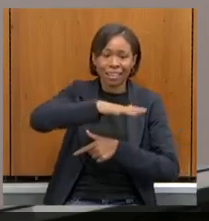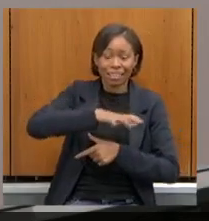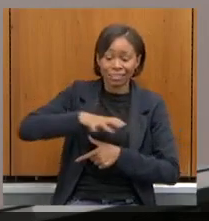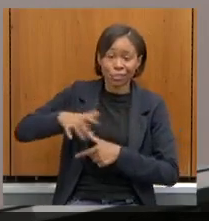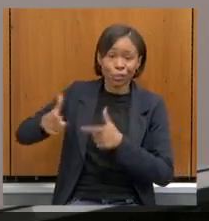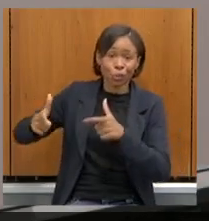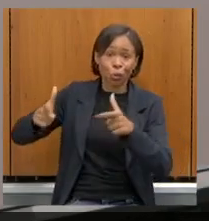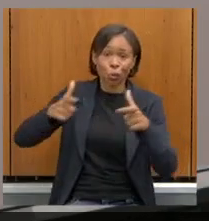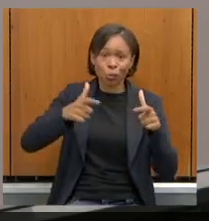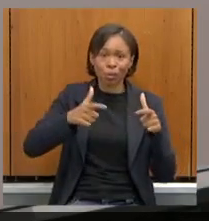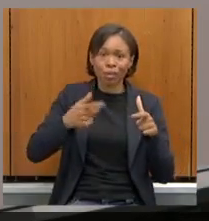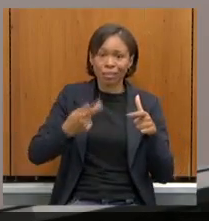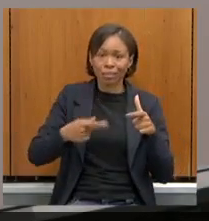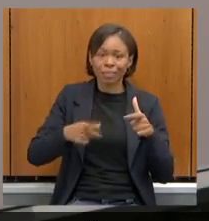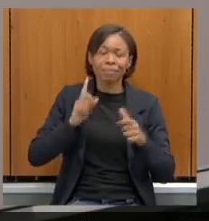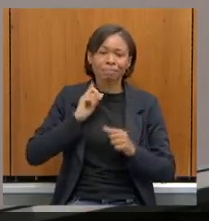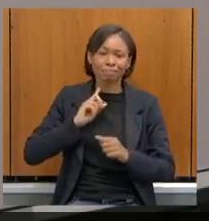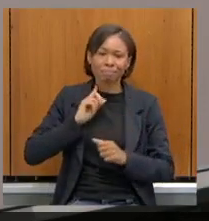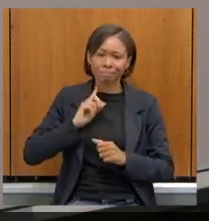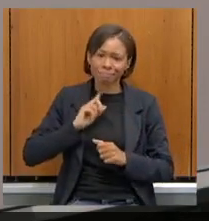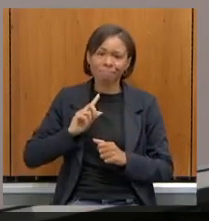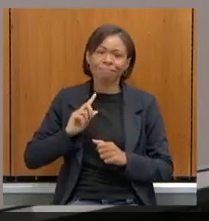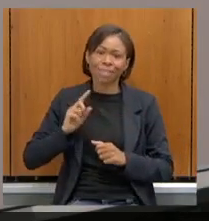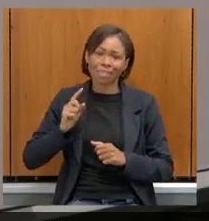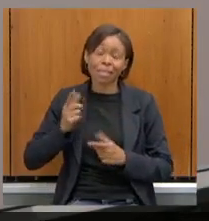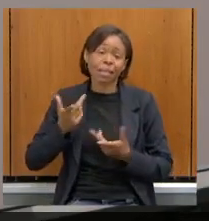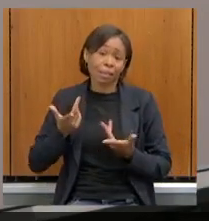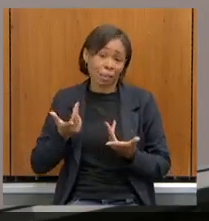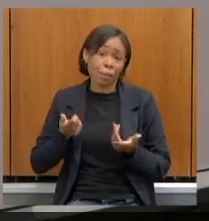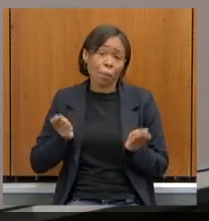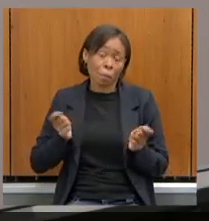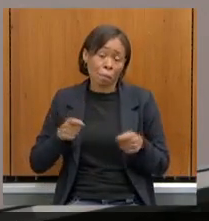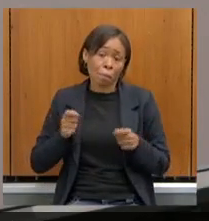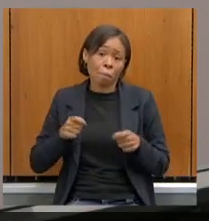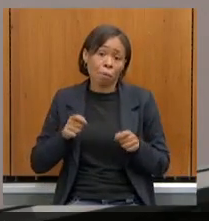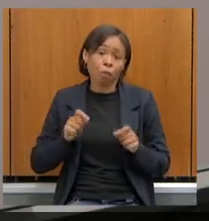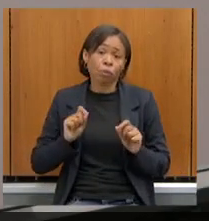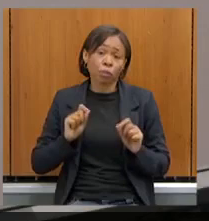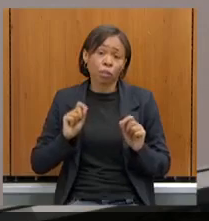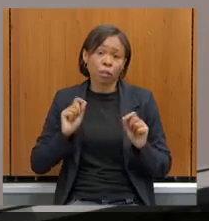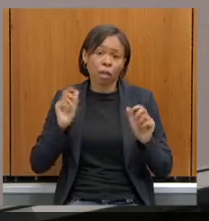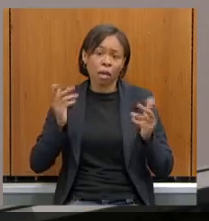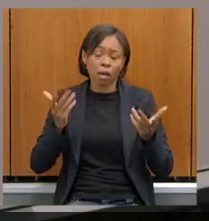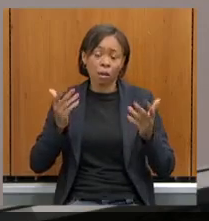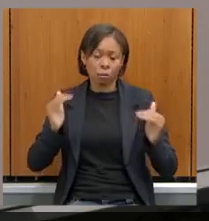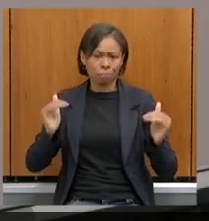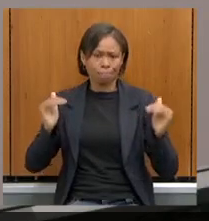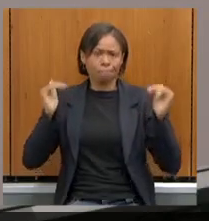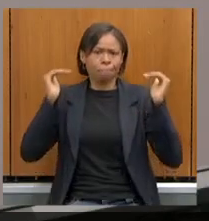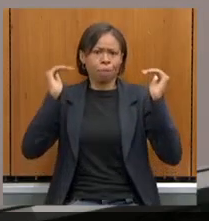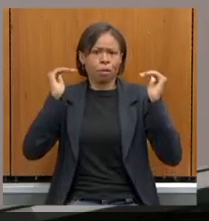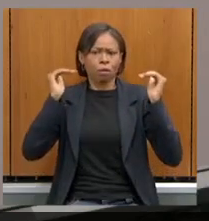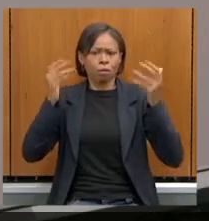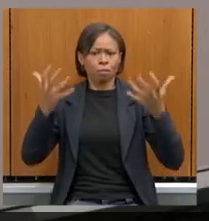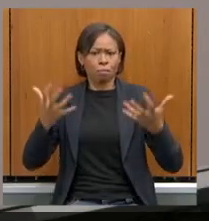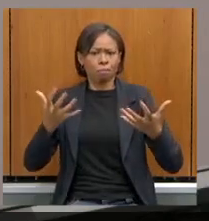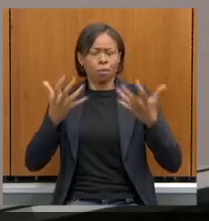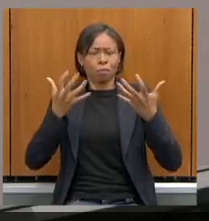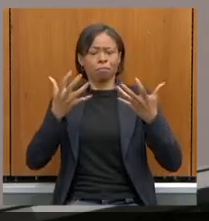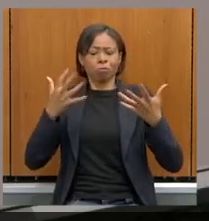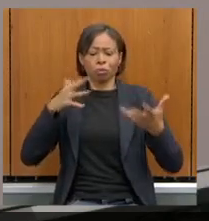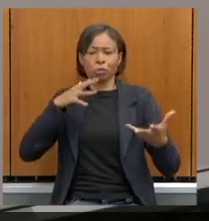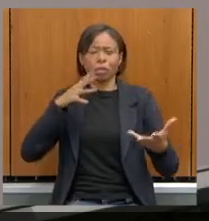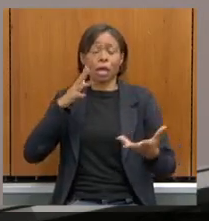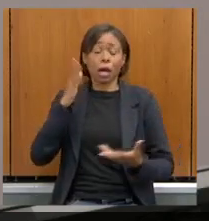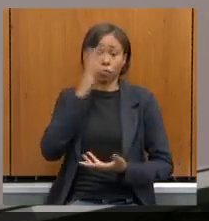do turismo mineiro, ele pode e está se posicionando no cenário nacional de forma muito forte. E